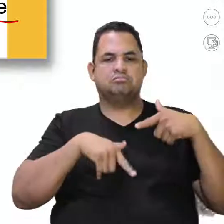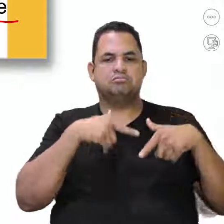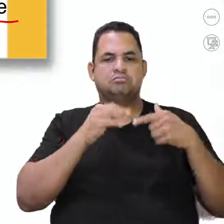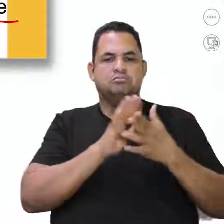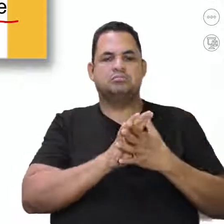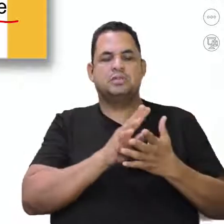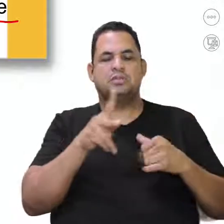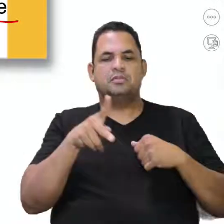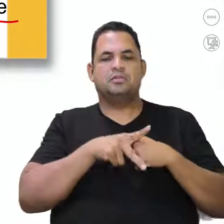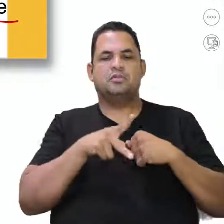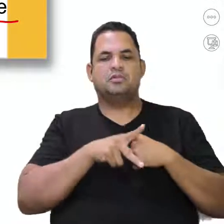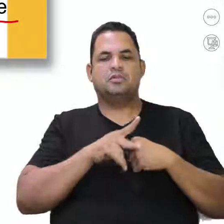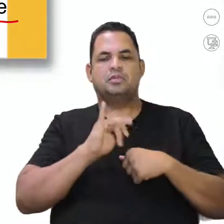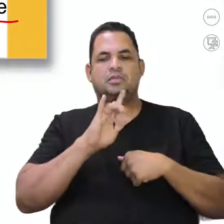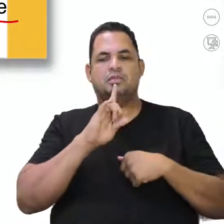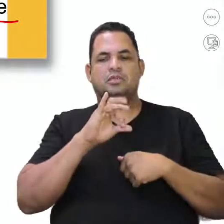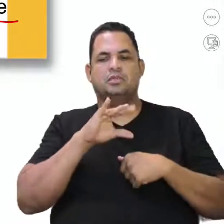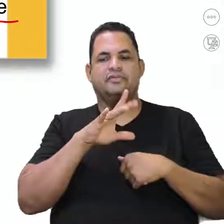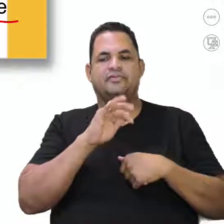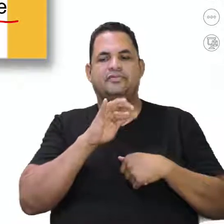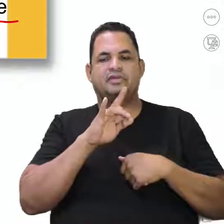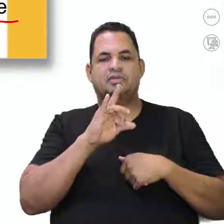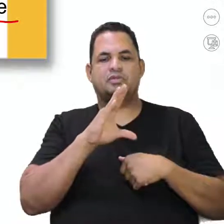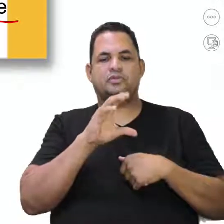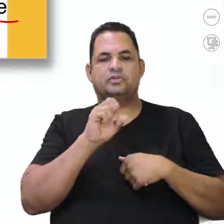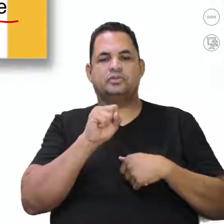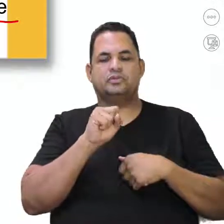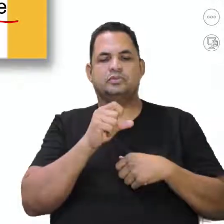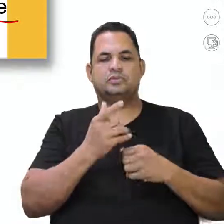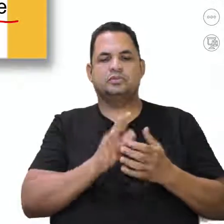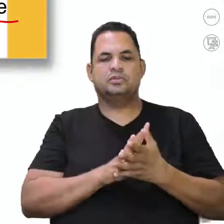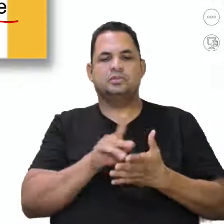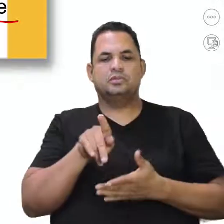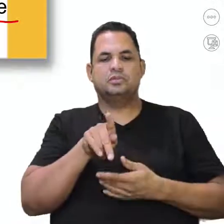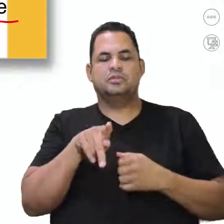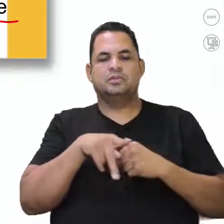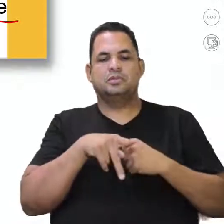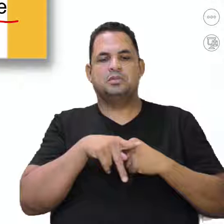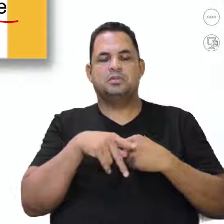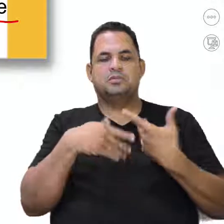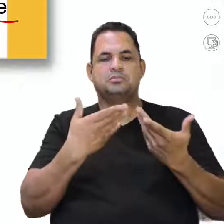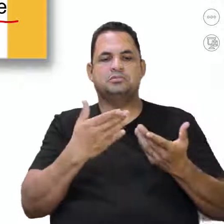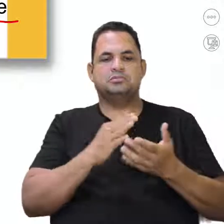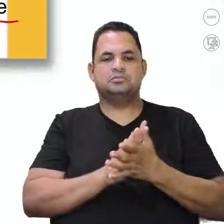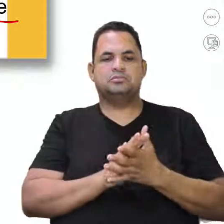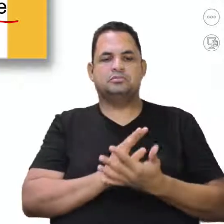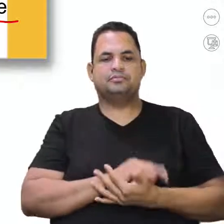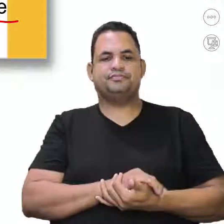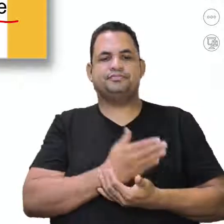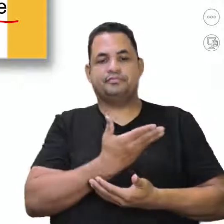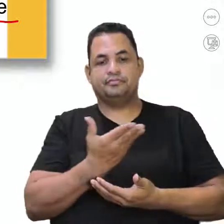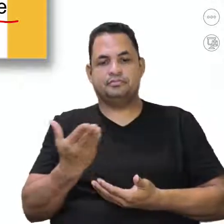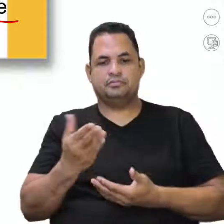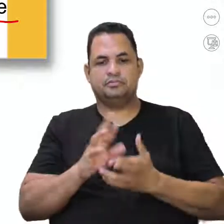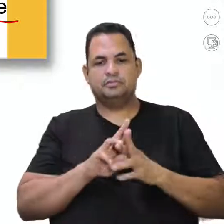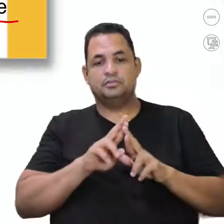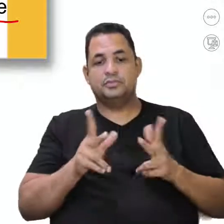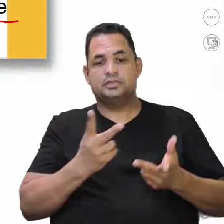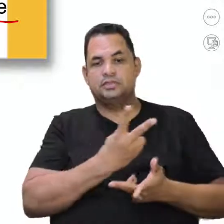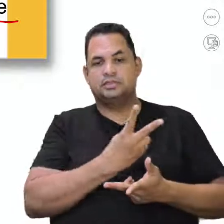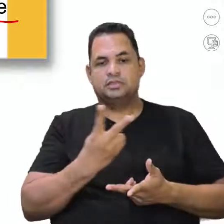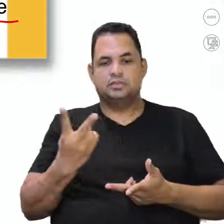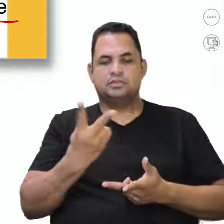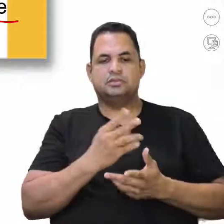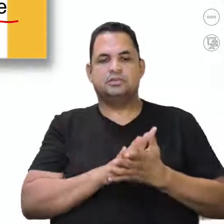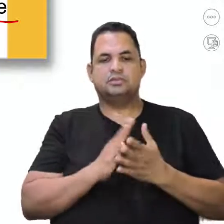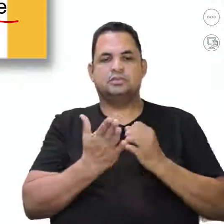com pronomes indefinidos. Nós temos aqui o no one, que é um pronome indefinido, e o none. Vamos ver a diferença das